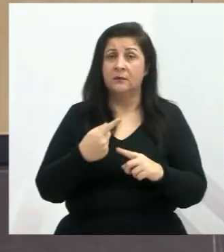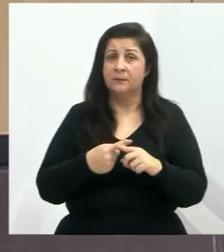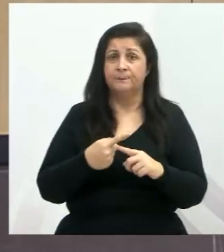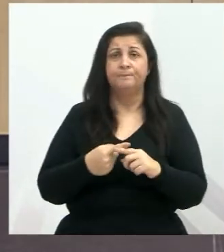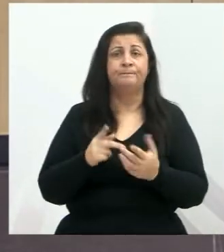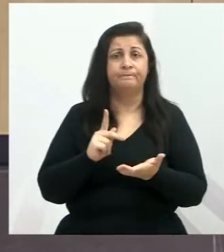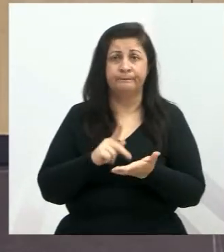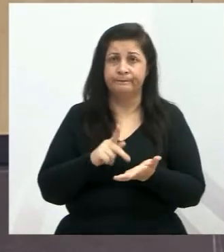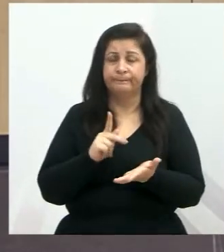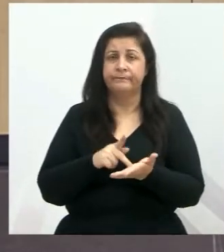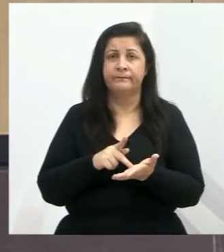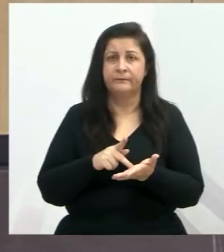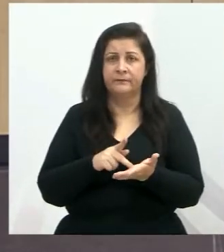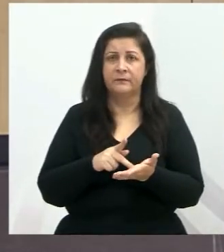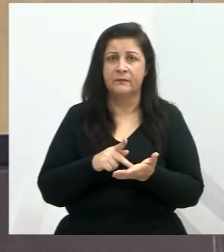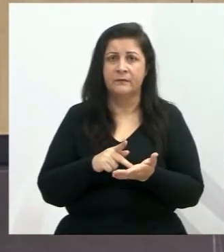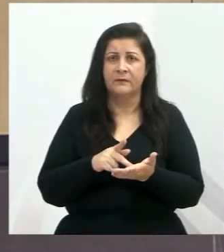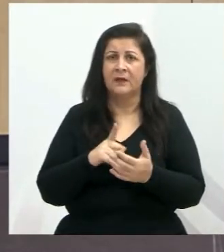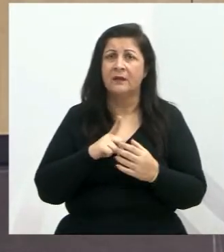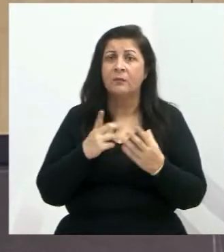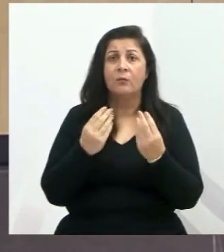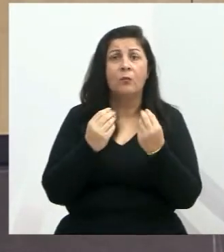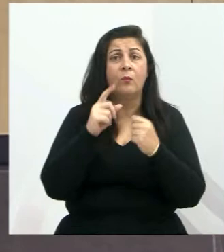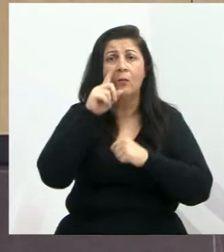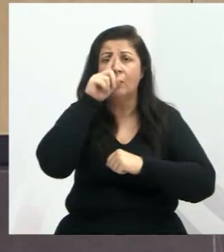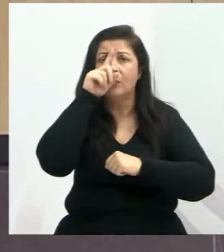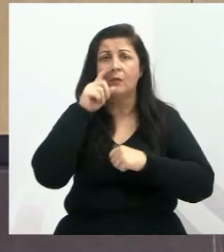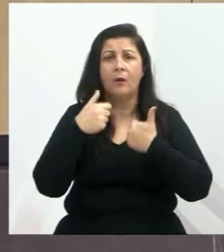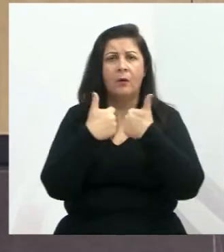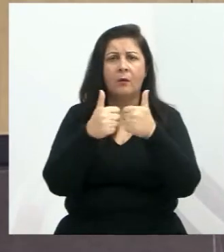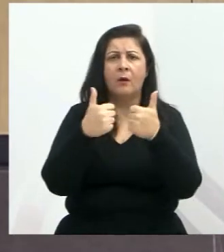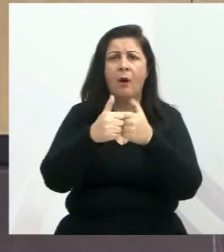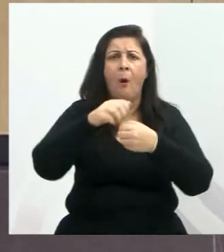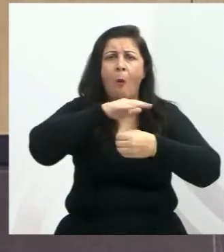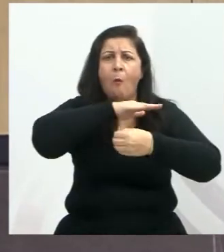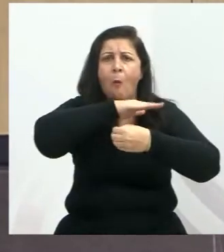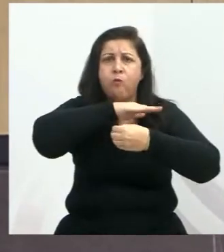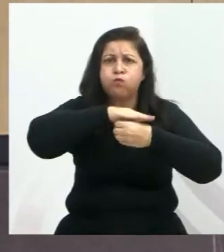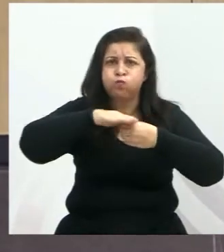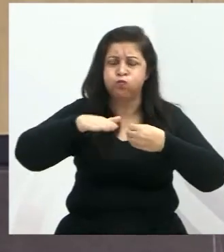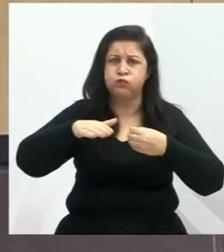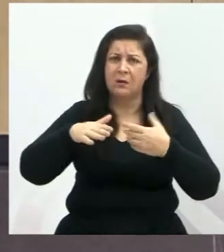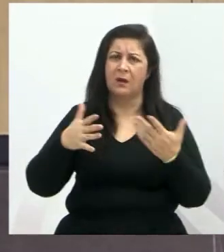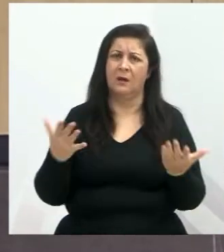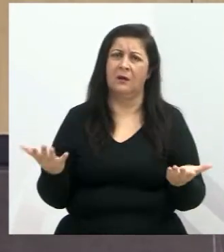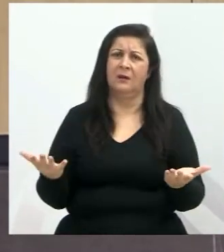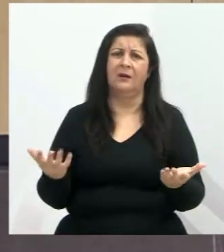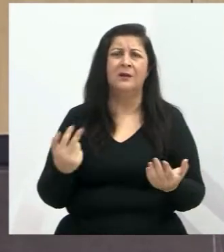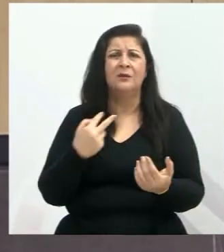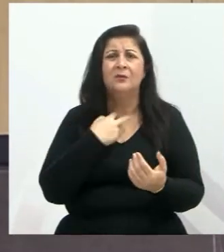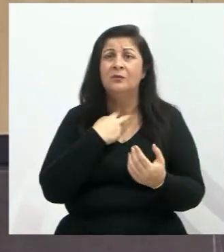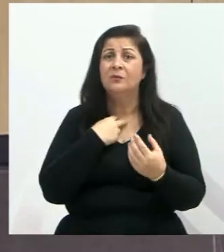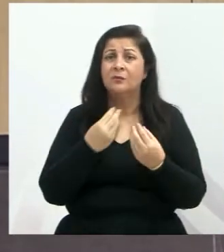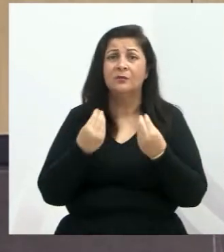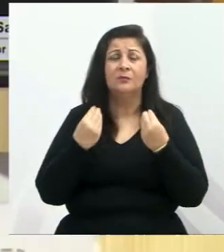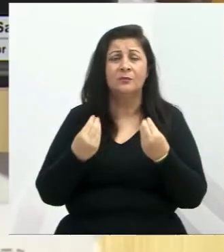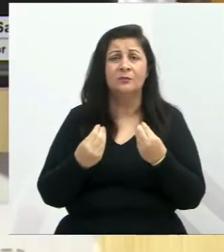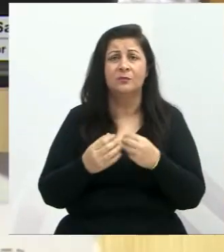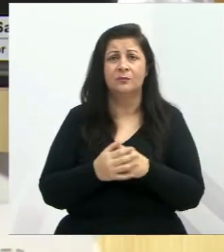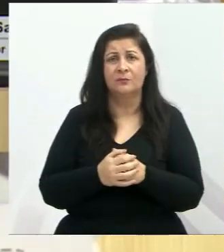realmente, vereadores, correm risco. Os ônibus estão lotados, sim, não deveriam, né, estar tão lotados como